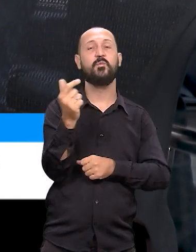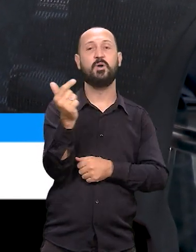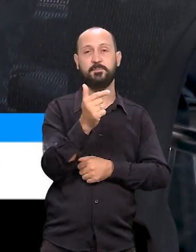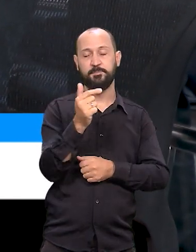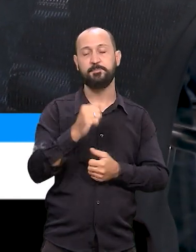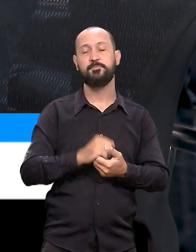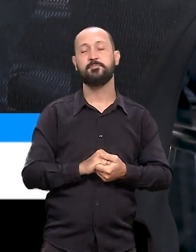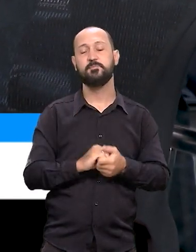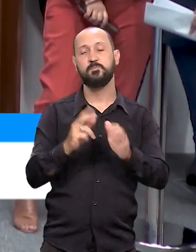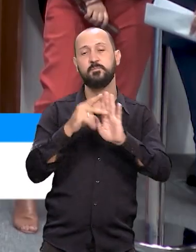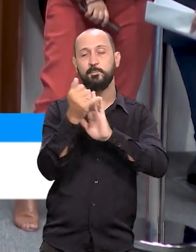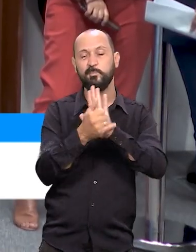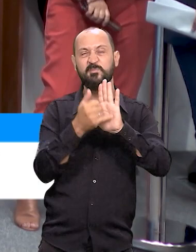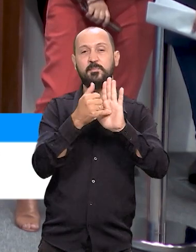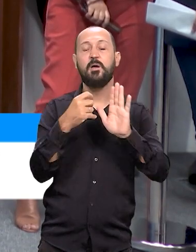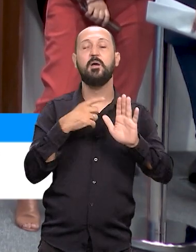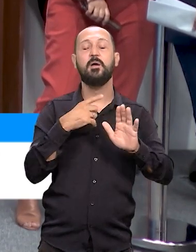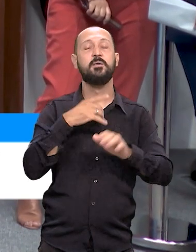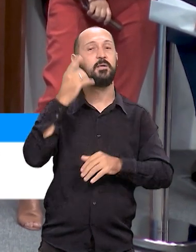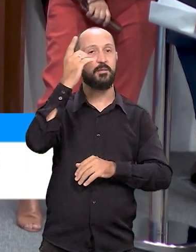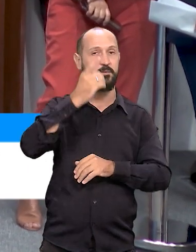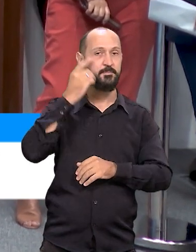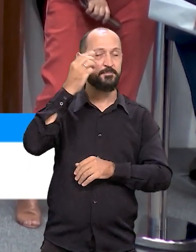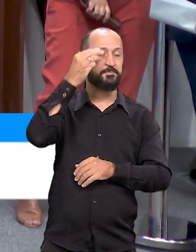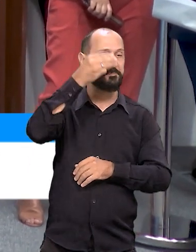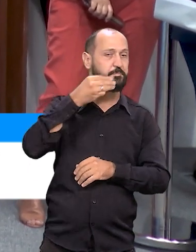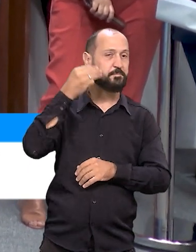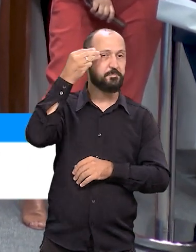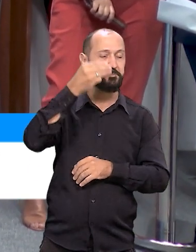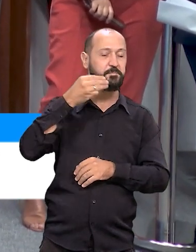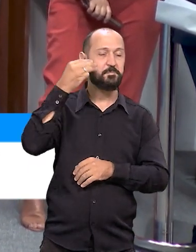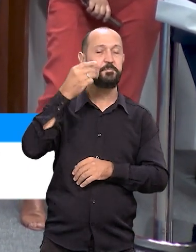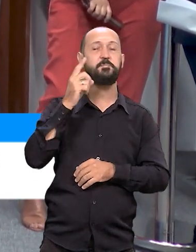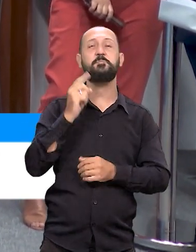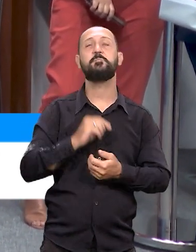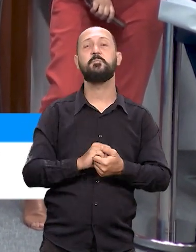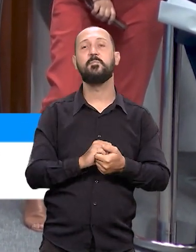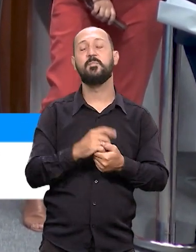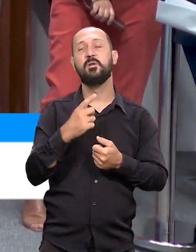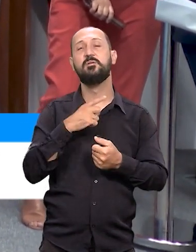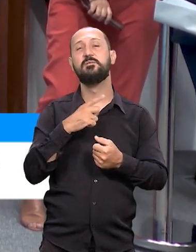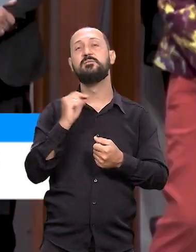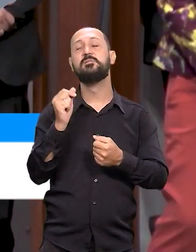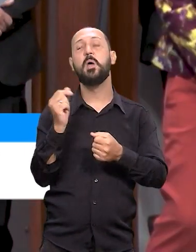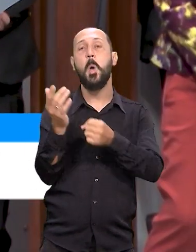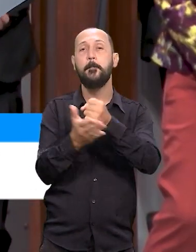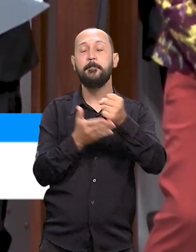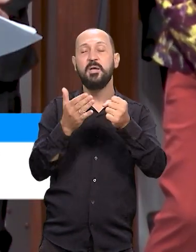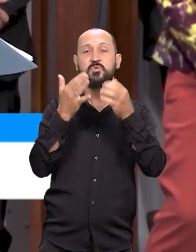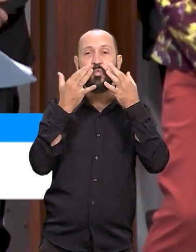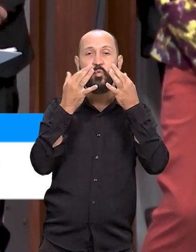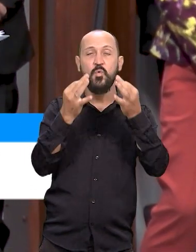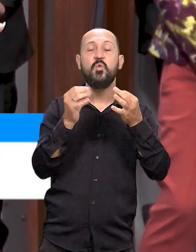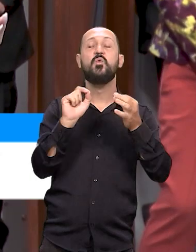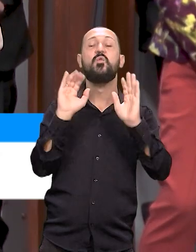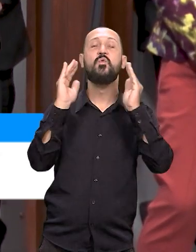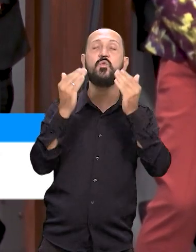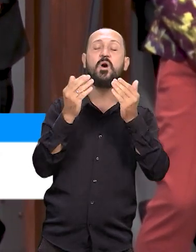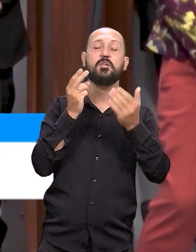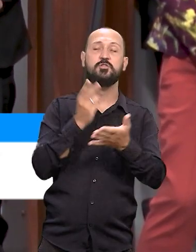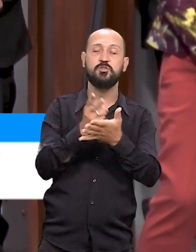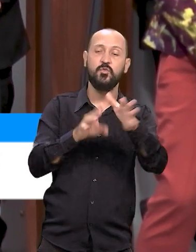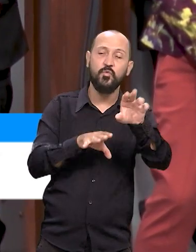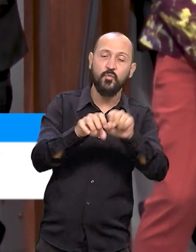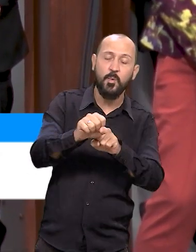14.344 de 2022. O projeto é de autoria da deputada Mara Caseiro, do MDB, que tem como principal foco